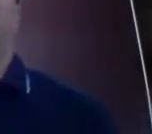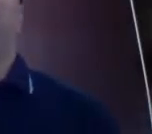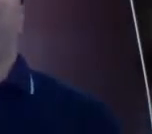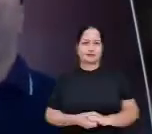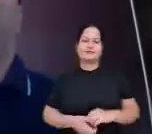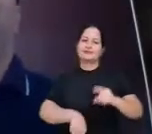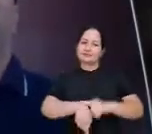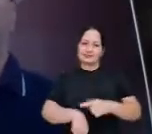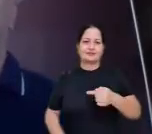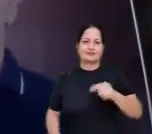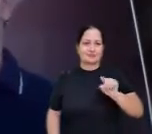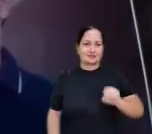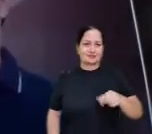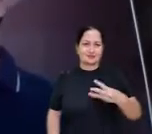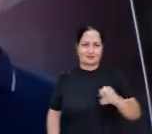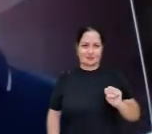7h38.